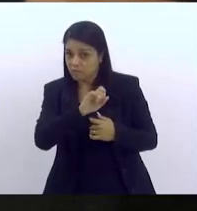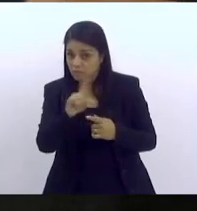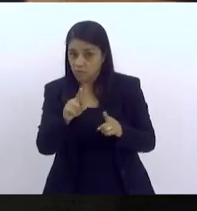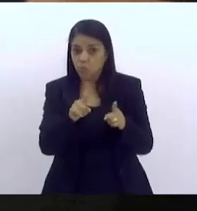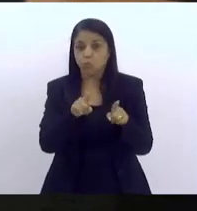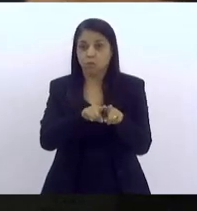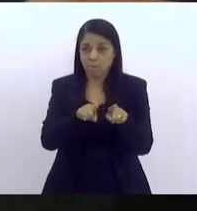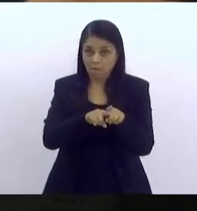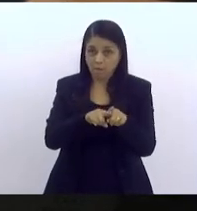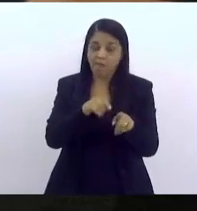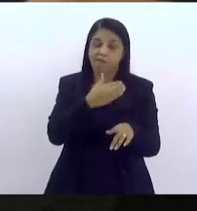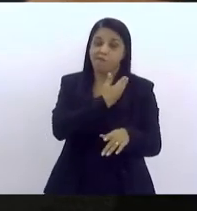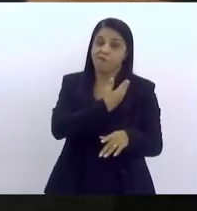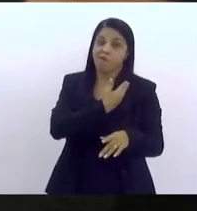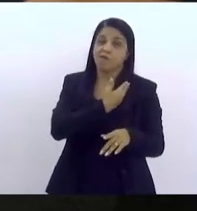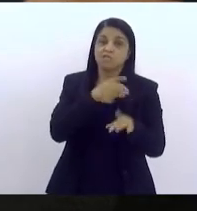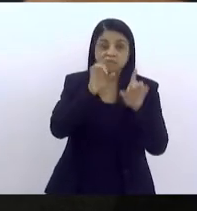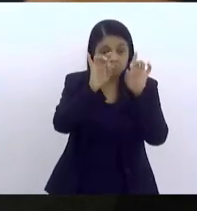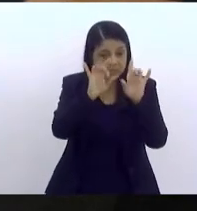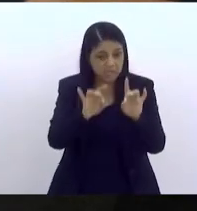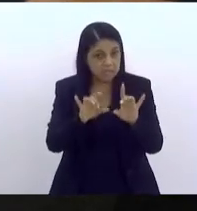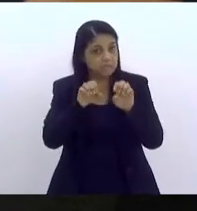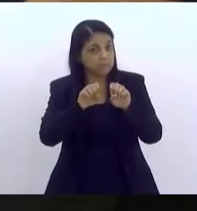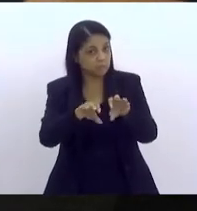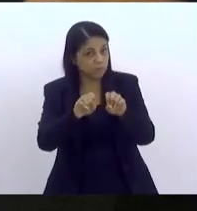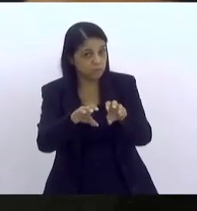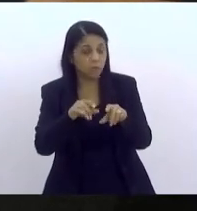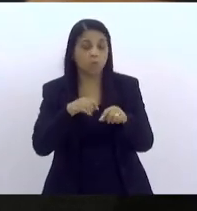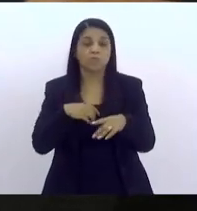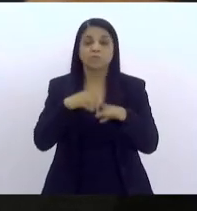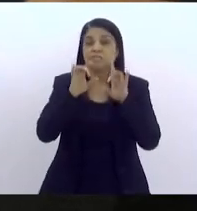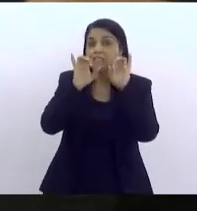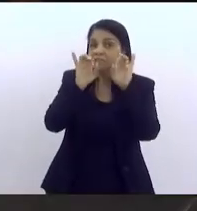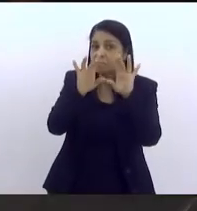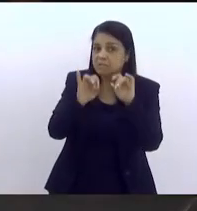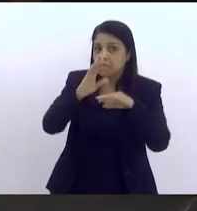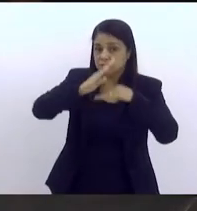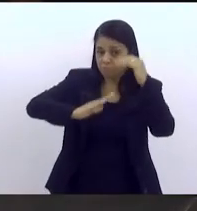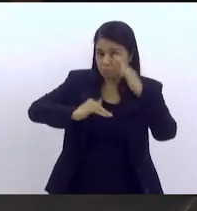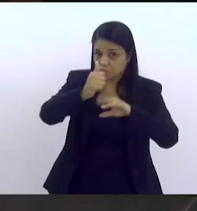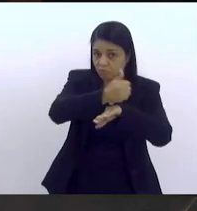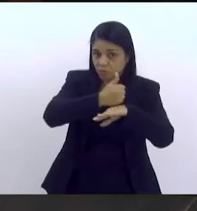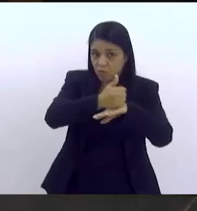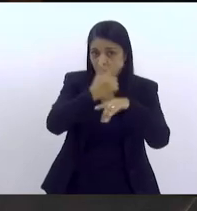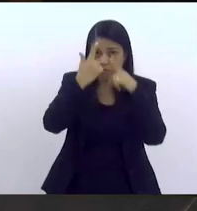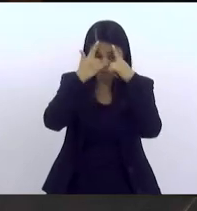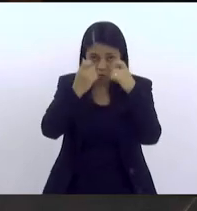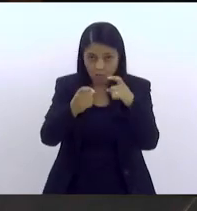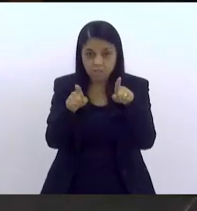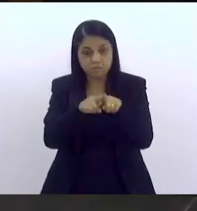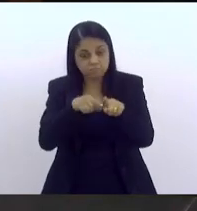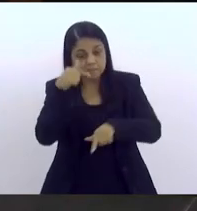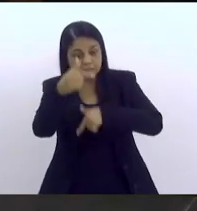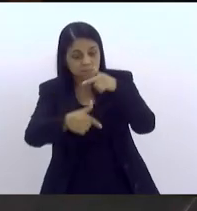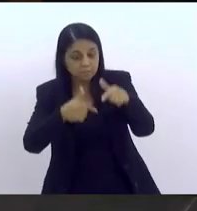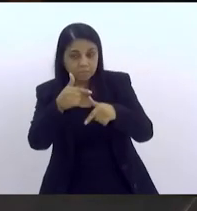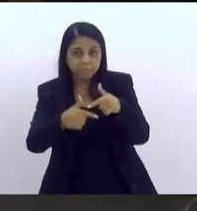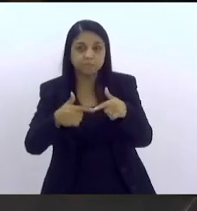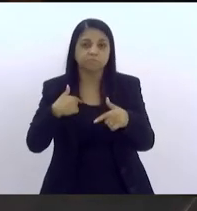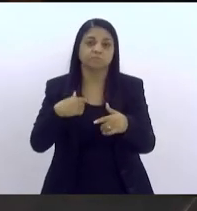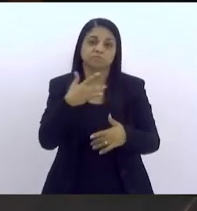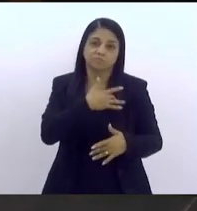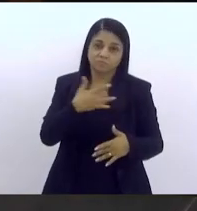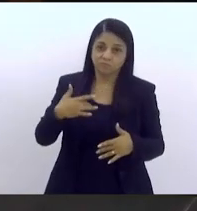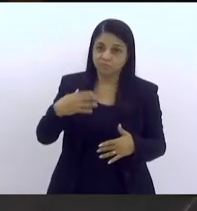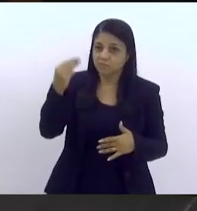especialistas em educação especialistas em violência trabalhadores da Saúde Mental